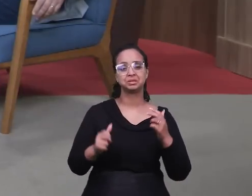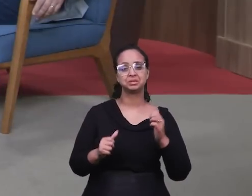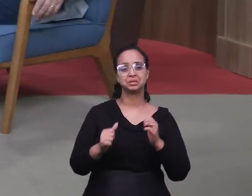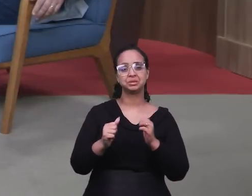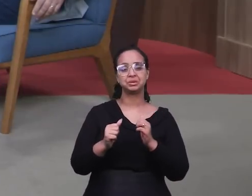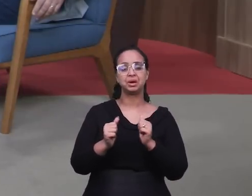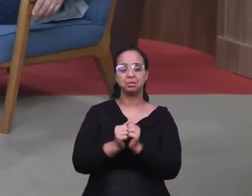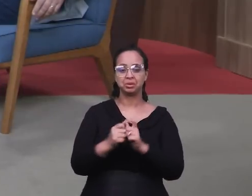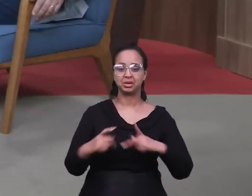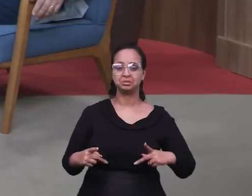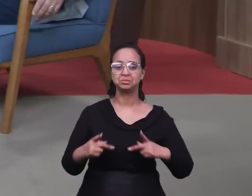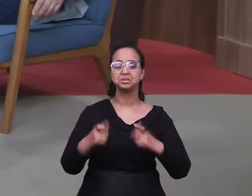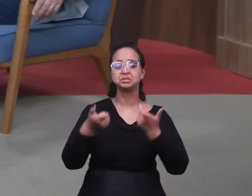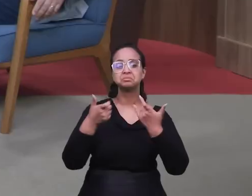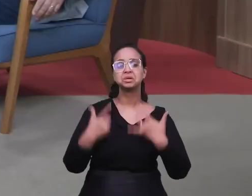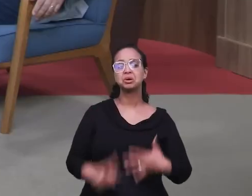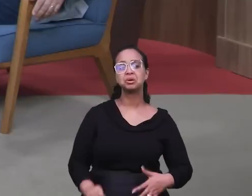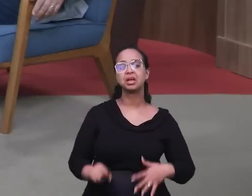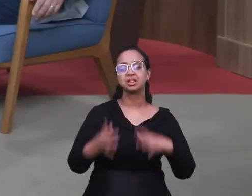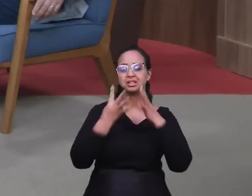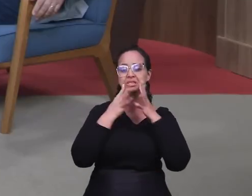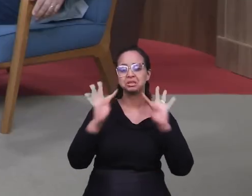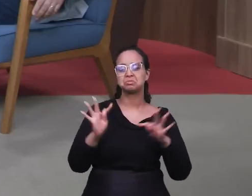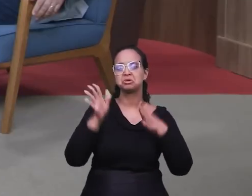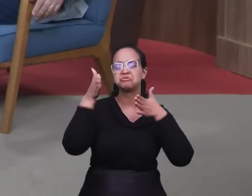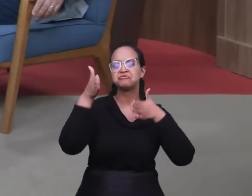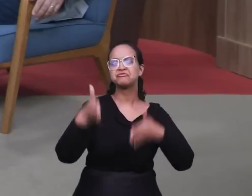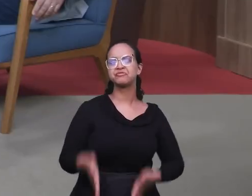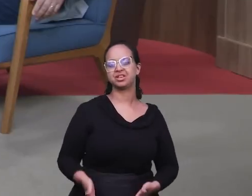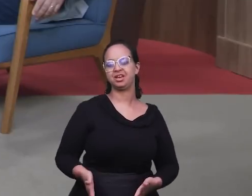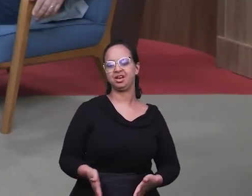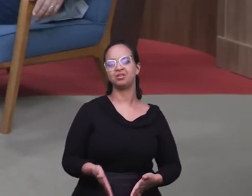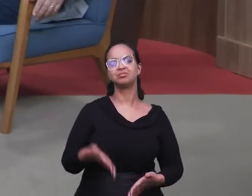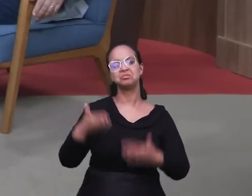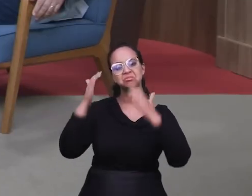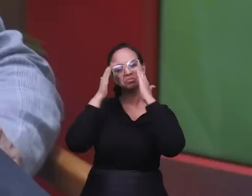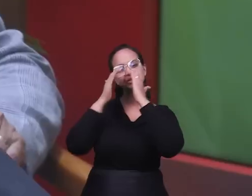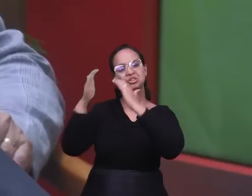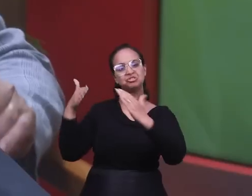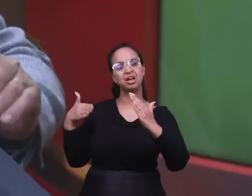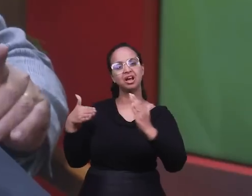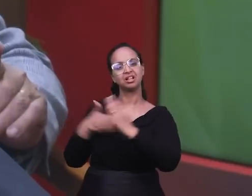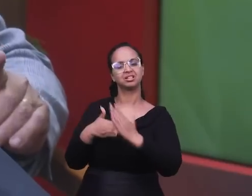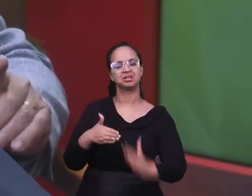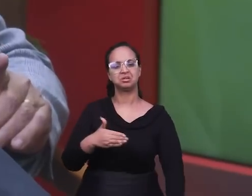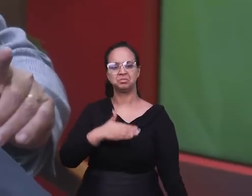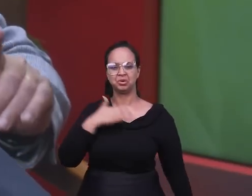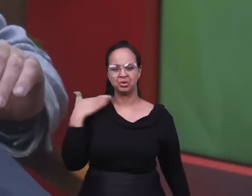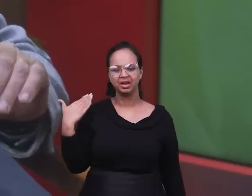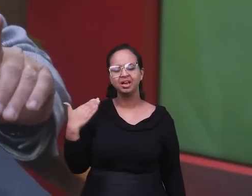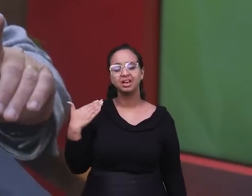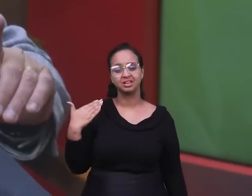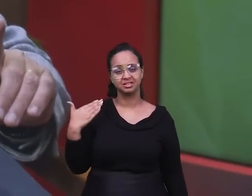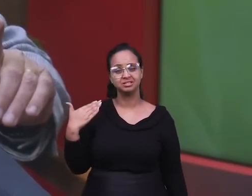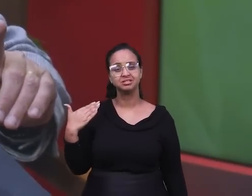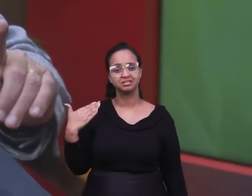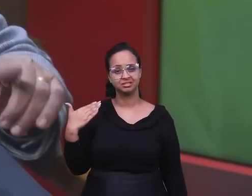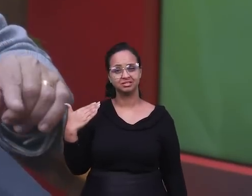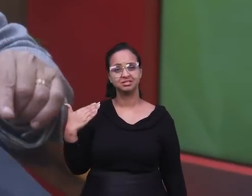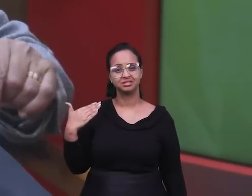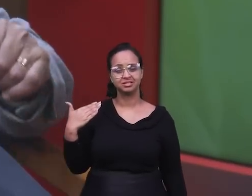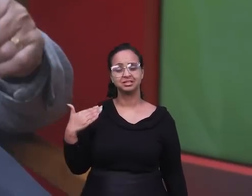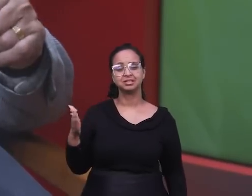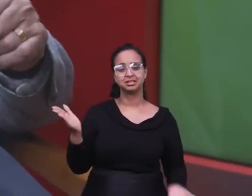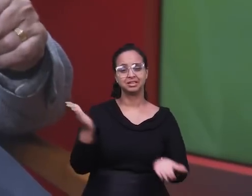a fiel testemunha. Foi Amém. obediente até a morte. E não foi qualquer morte,